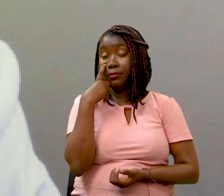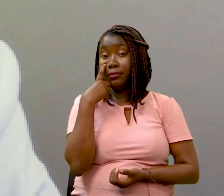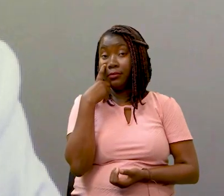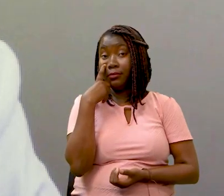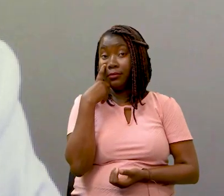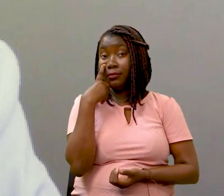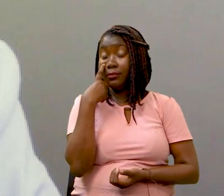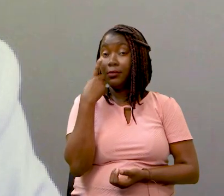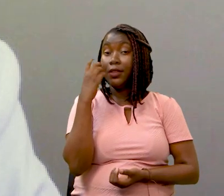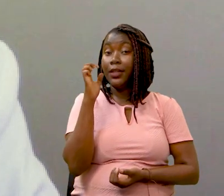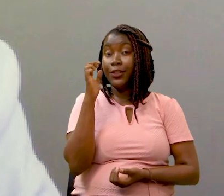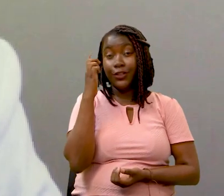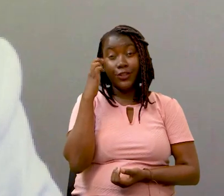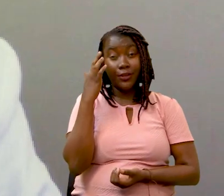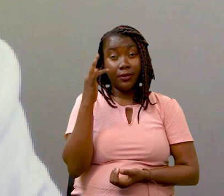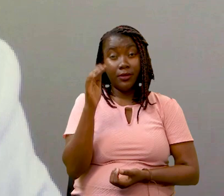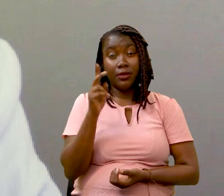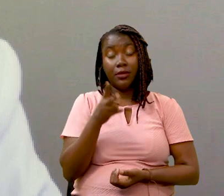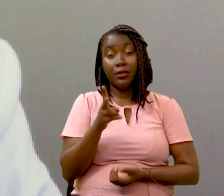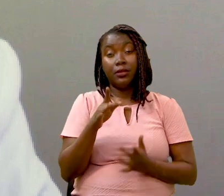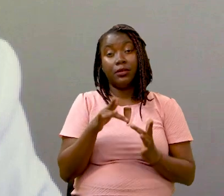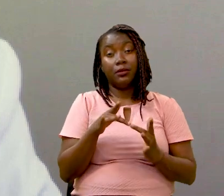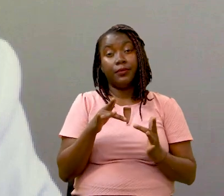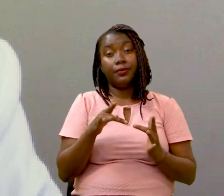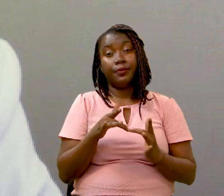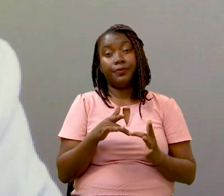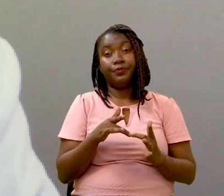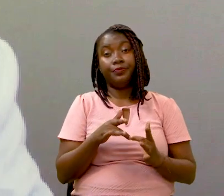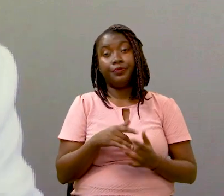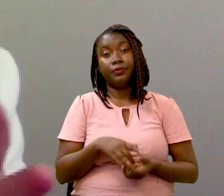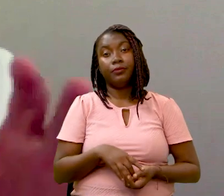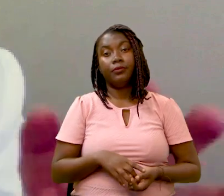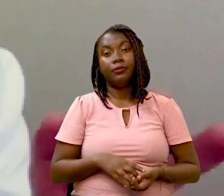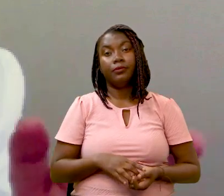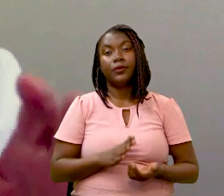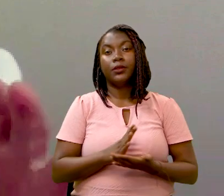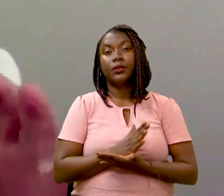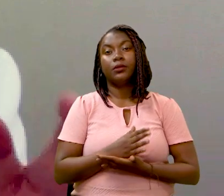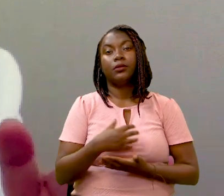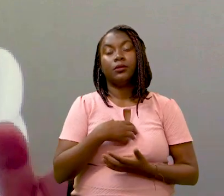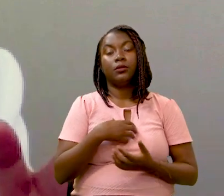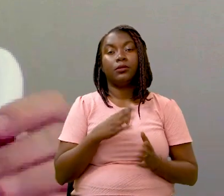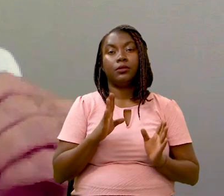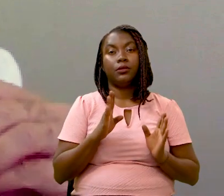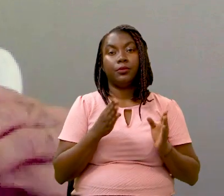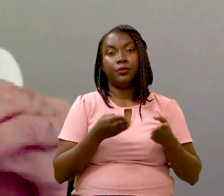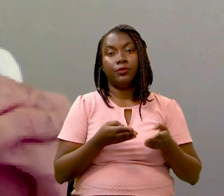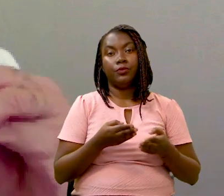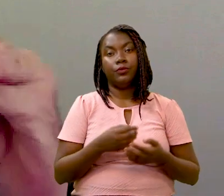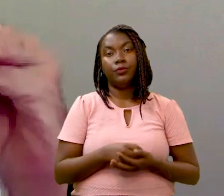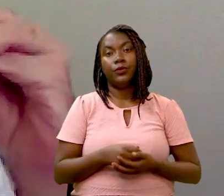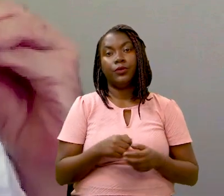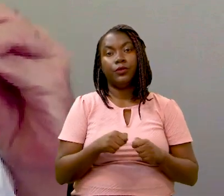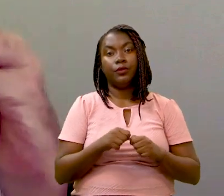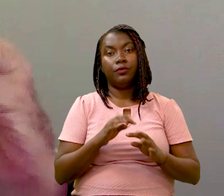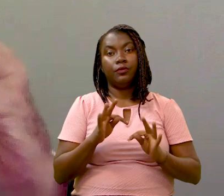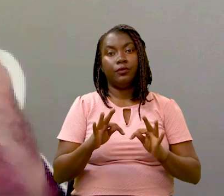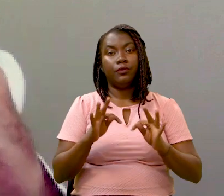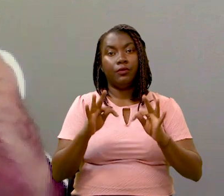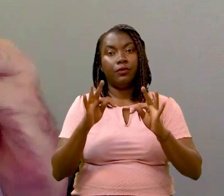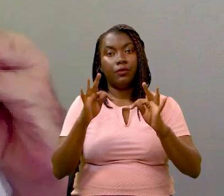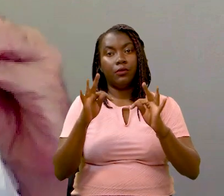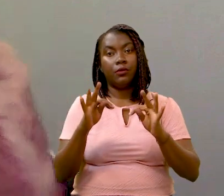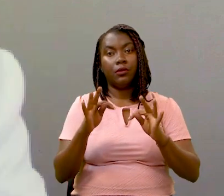Olha, a enxaqueca, a gente sempre aborda de alguns modos específicos, né? A gente faz